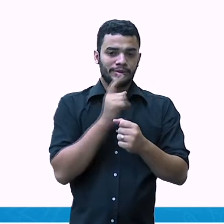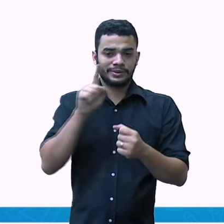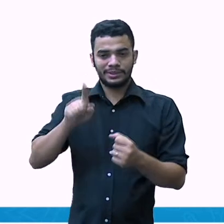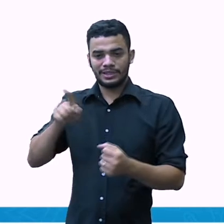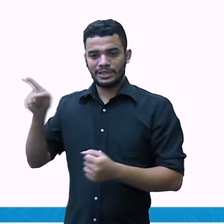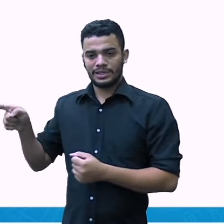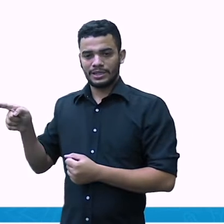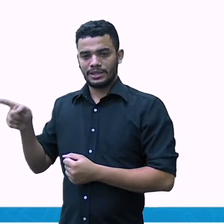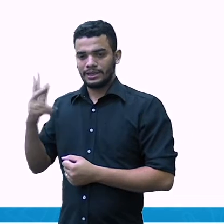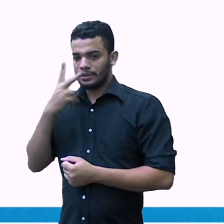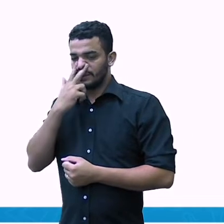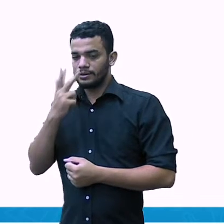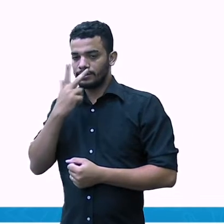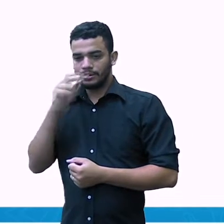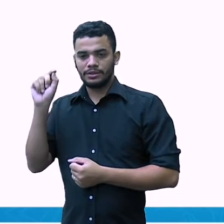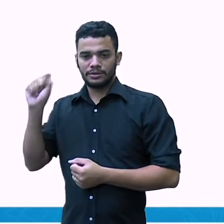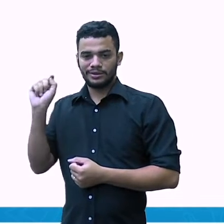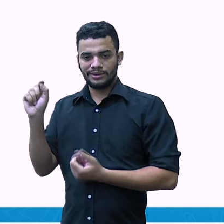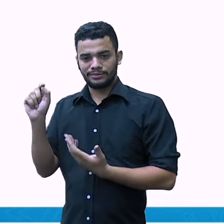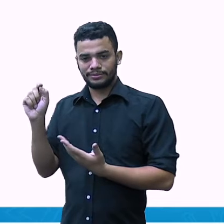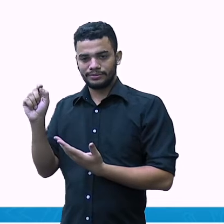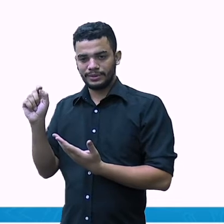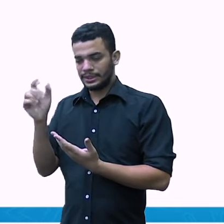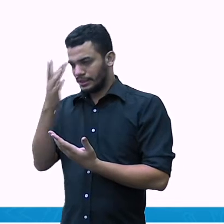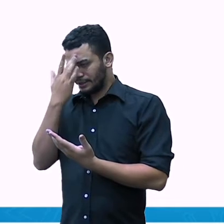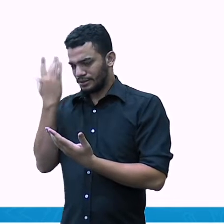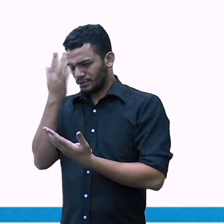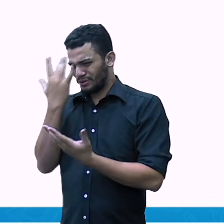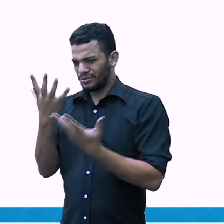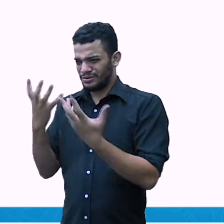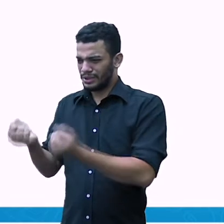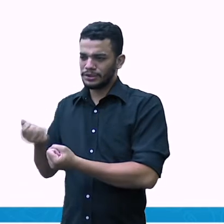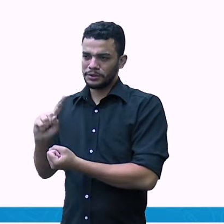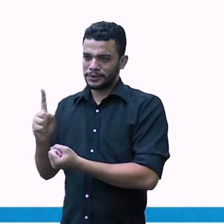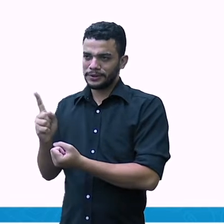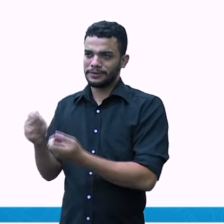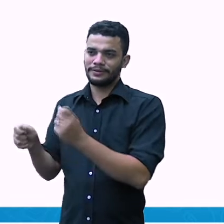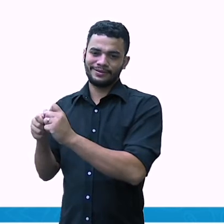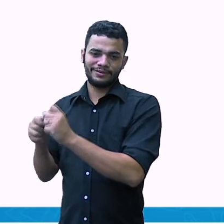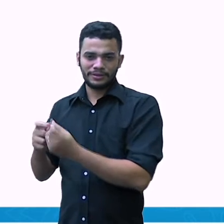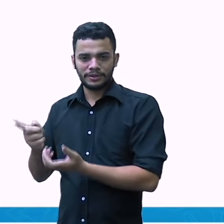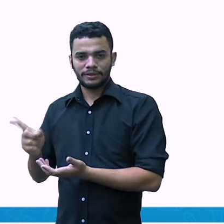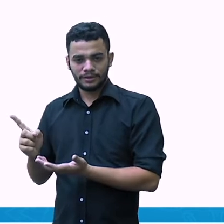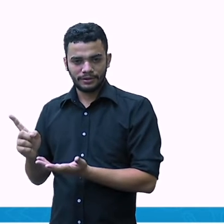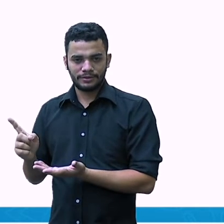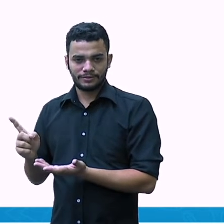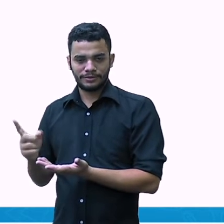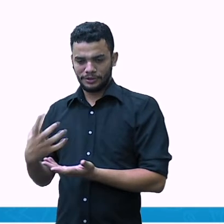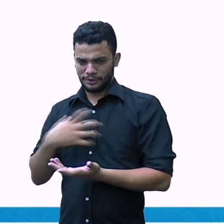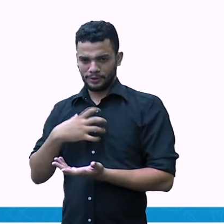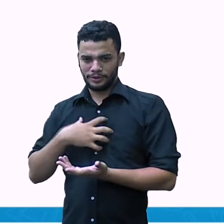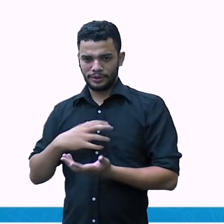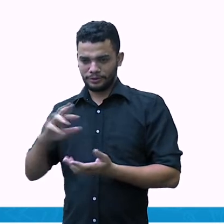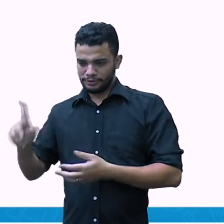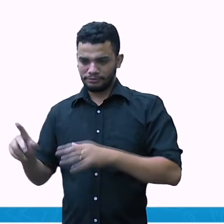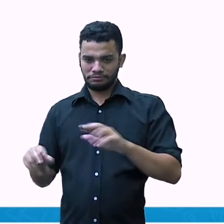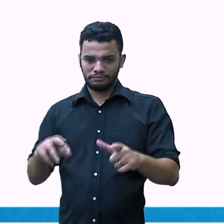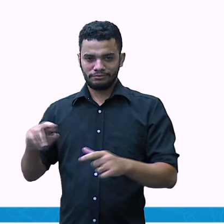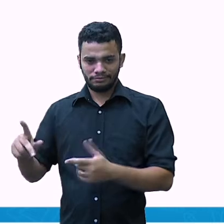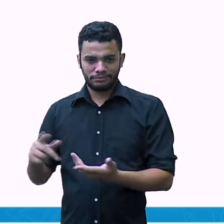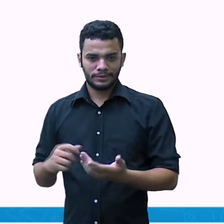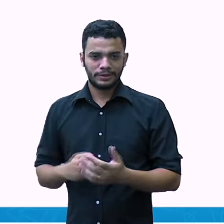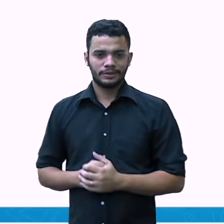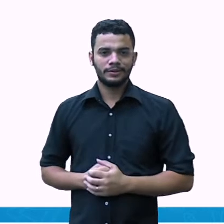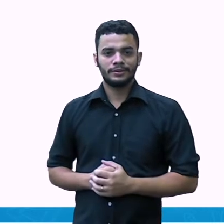essa interferência artística que foi ocorrida aqui nessa cidade mexicana. Faz uma diferença, não é mesmo? E com